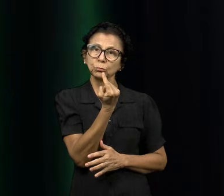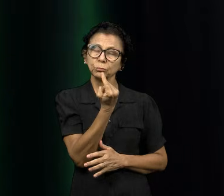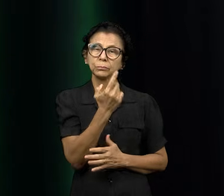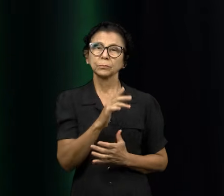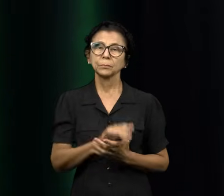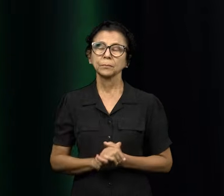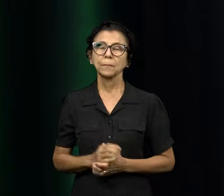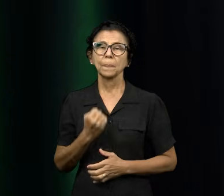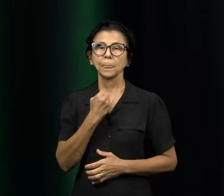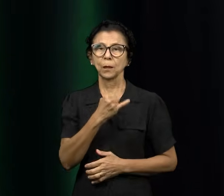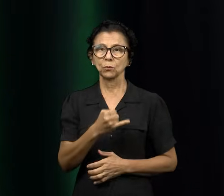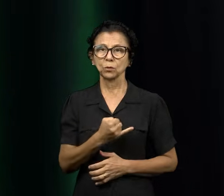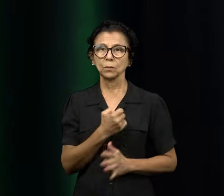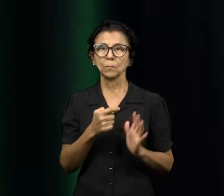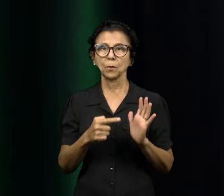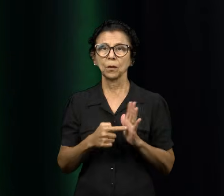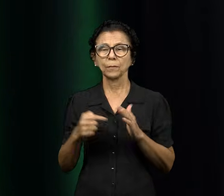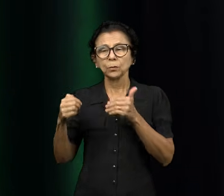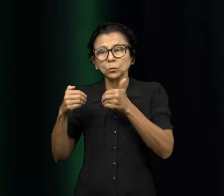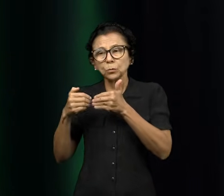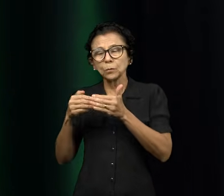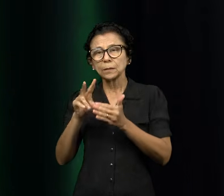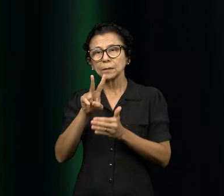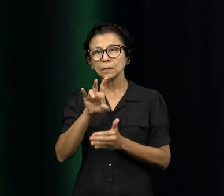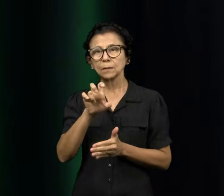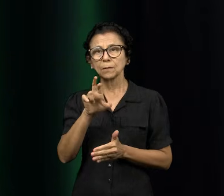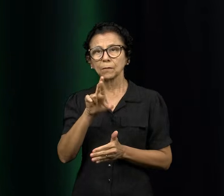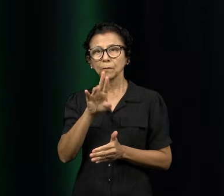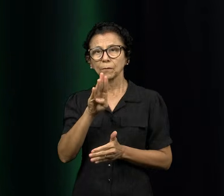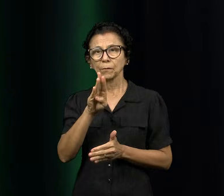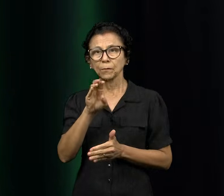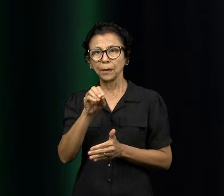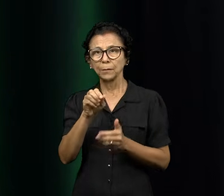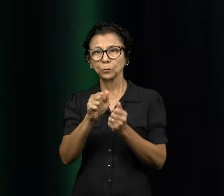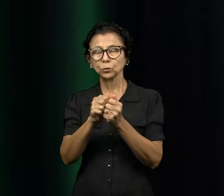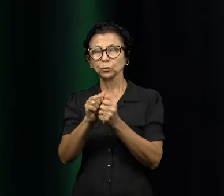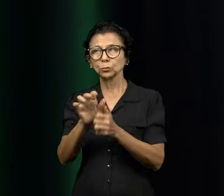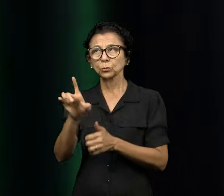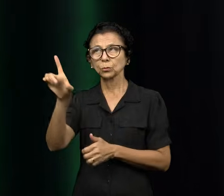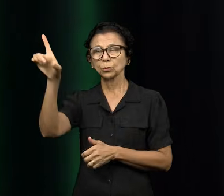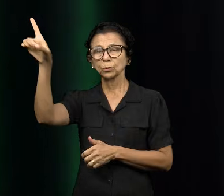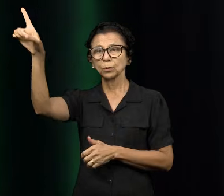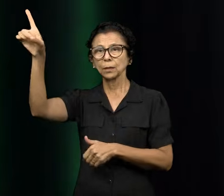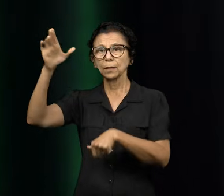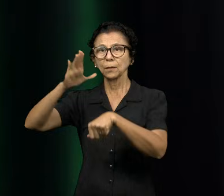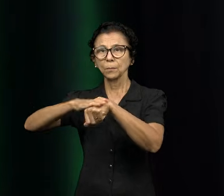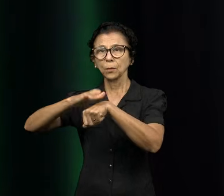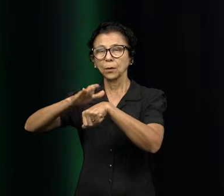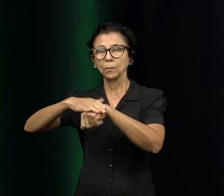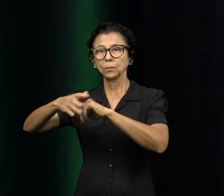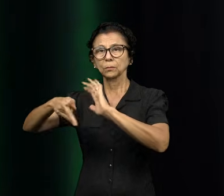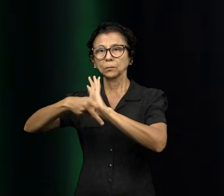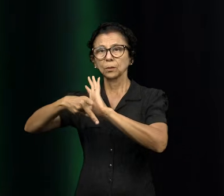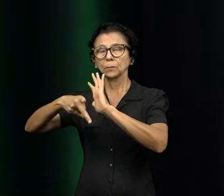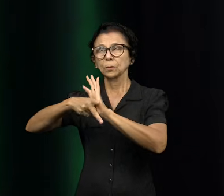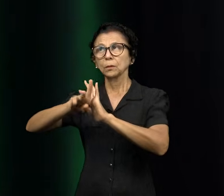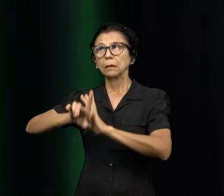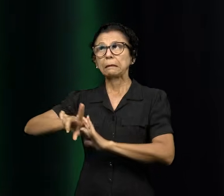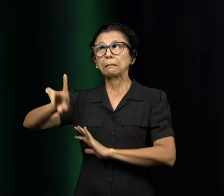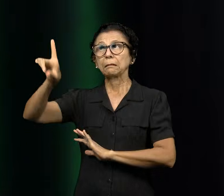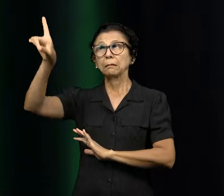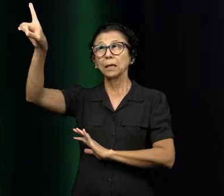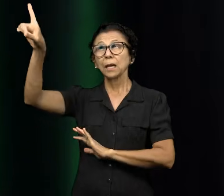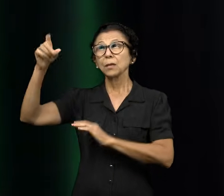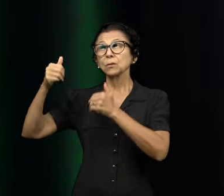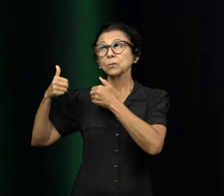de João, fala, né, no princípio era o Verbo estava com Deus, o Verbo era Deus, ele